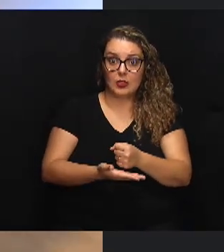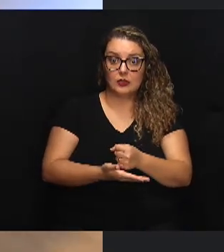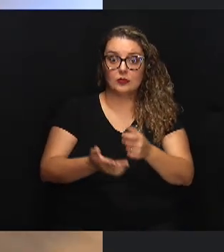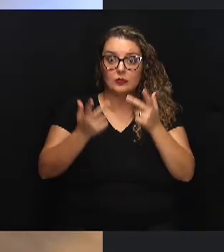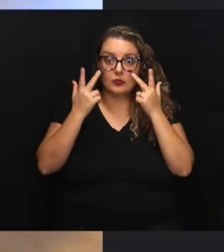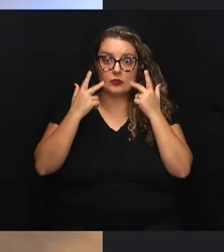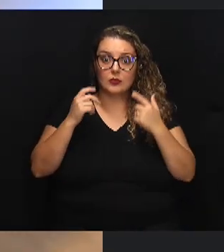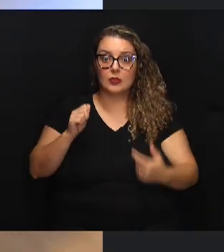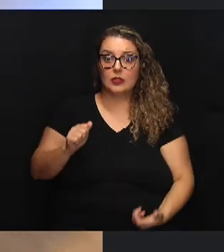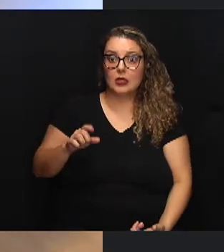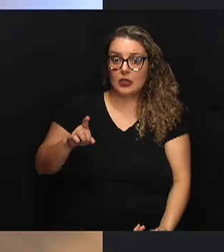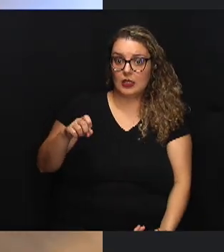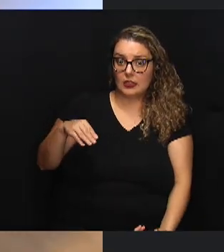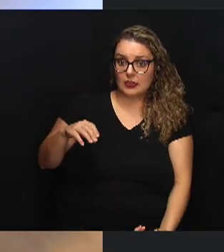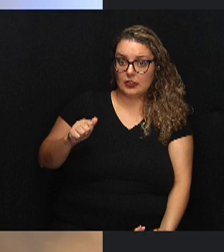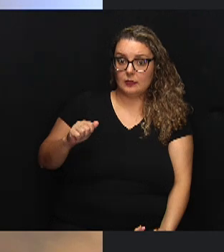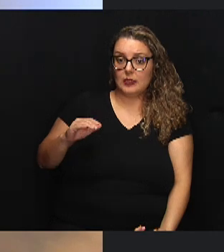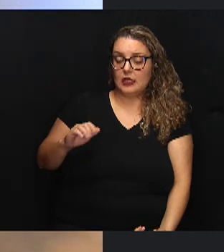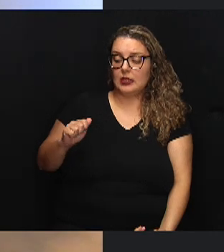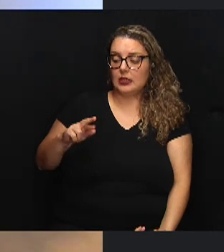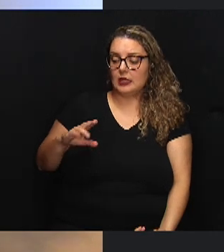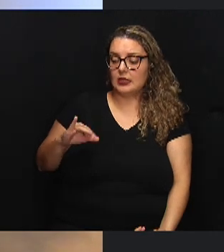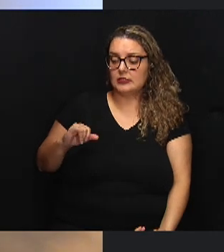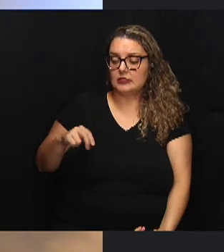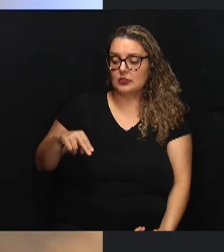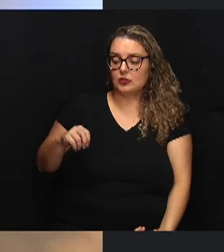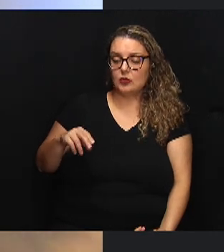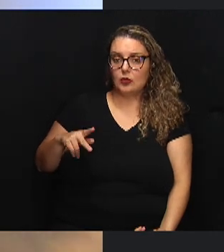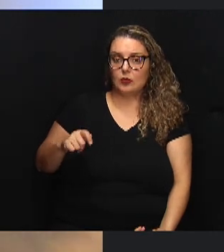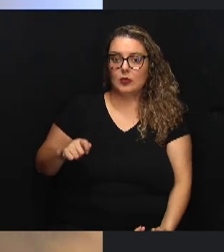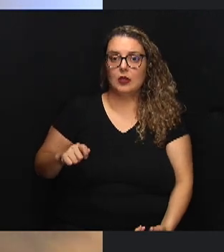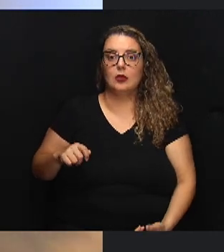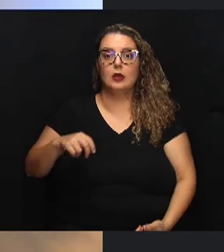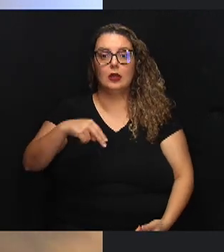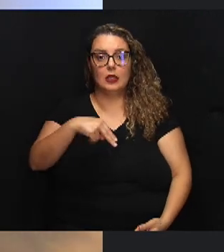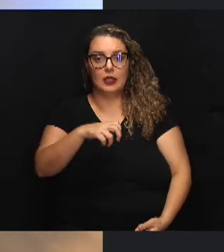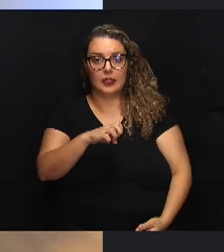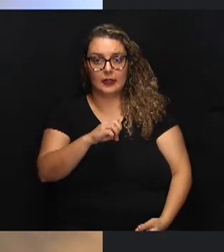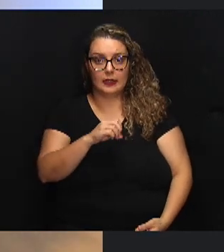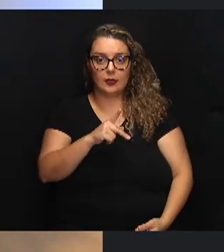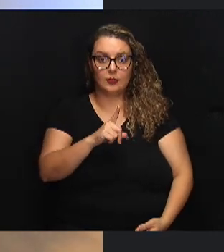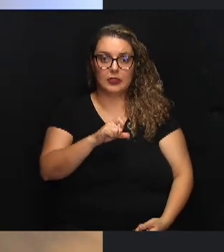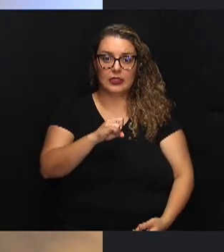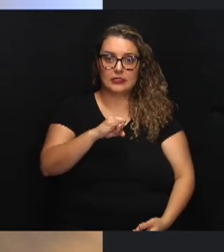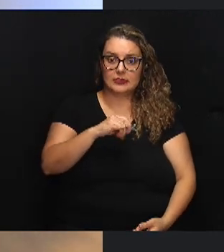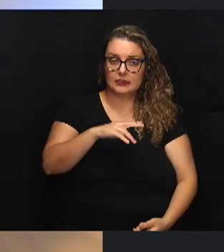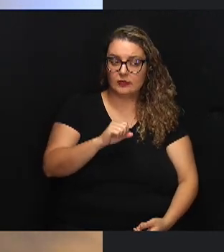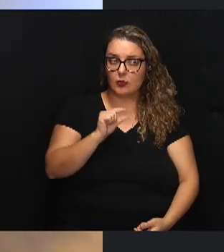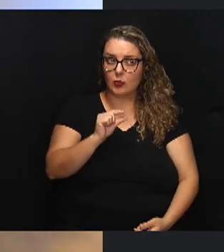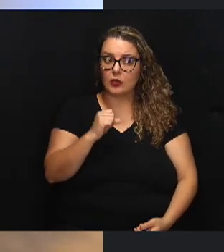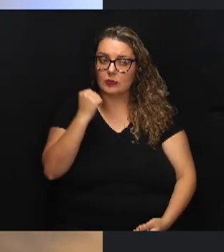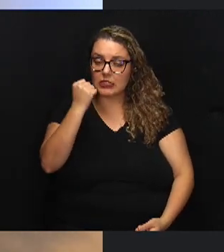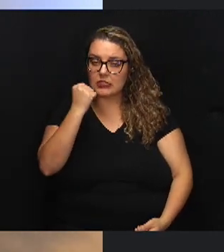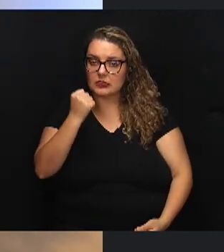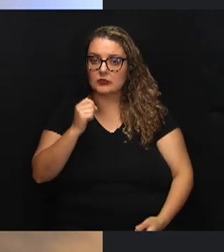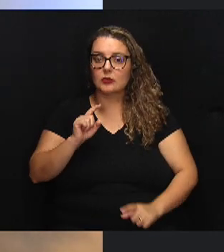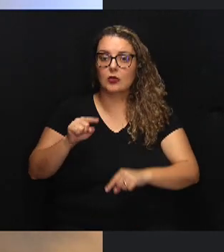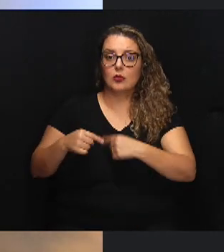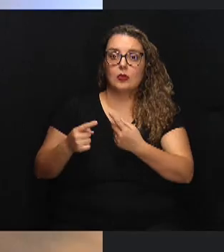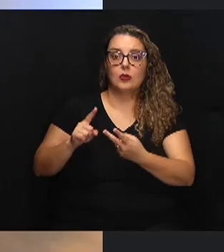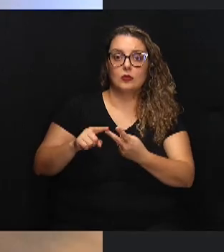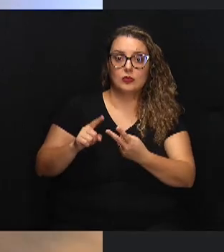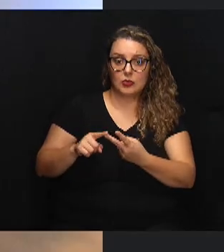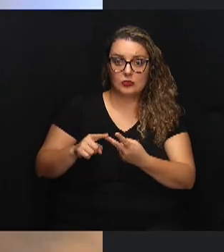o adenocarcinoma, que acaba sendo uma neoplasia um pouco mais agressiva, ao passo que o outro subtipo aí,